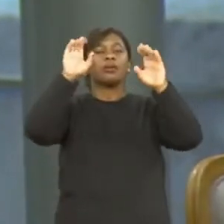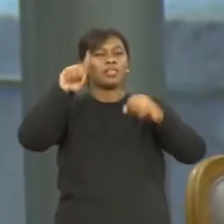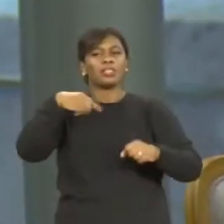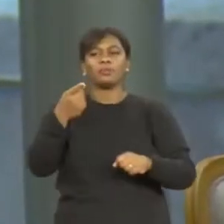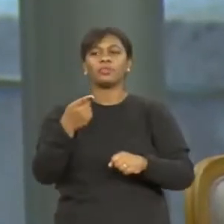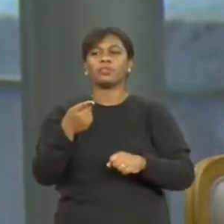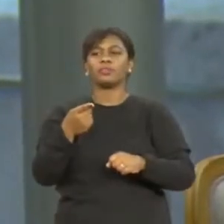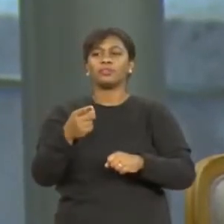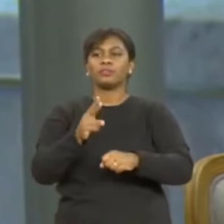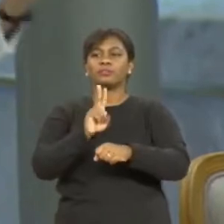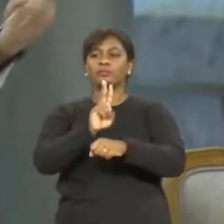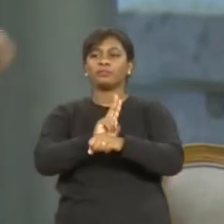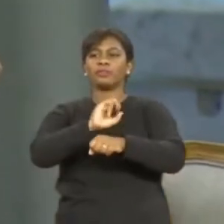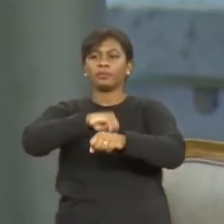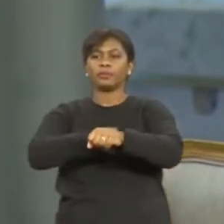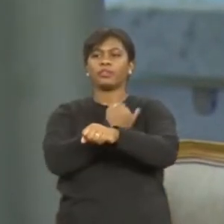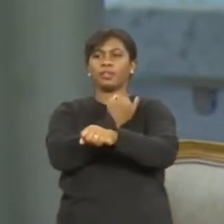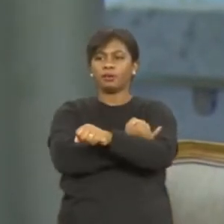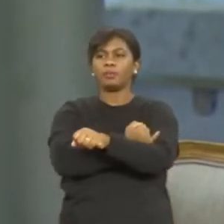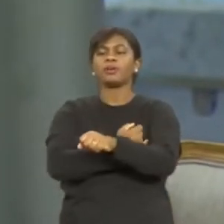Jaboque, que ele teve aquela luta,